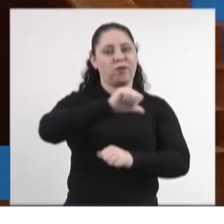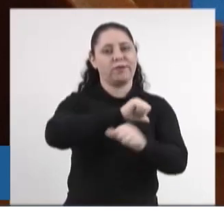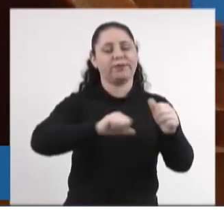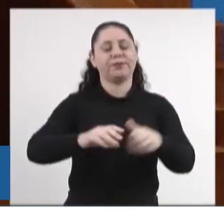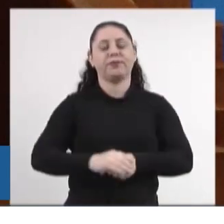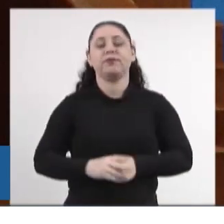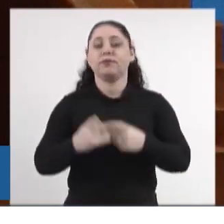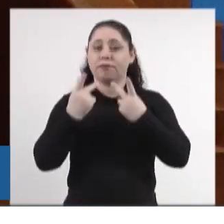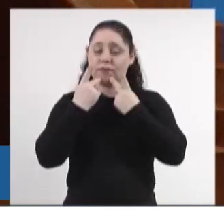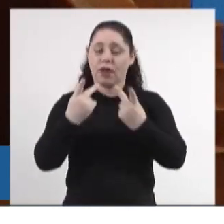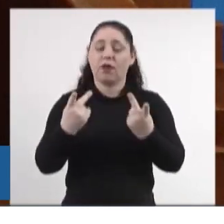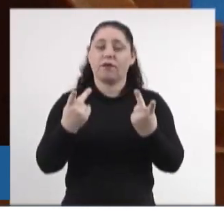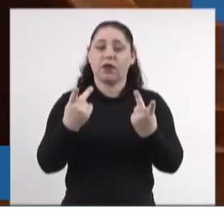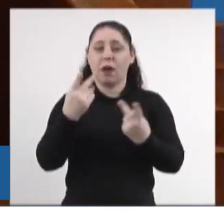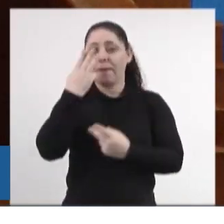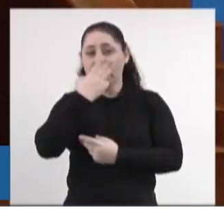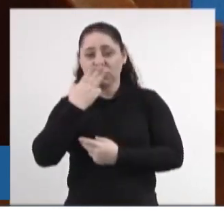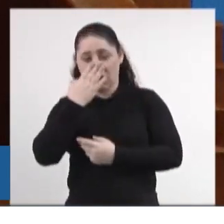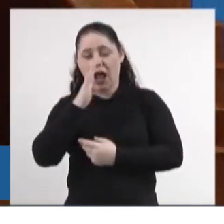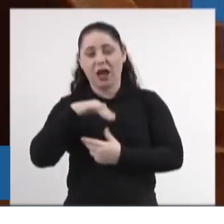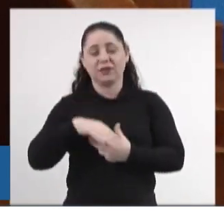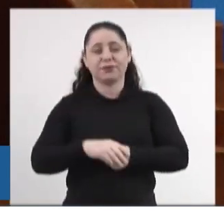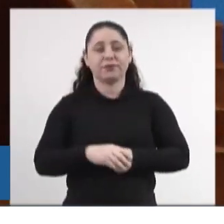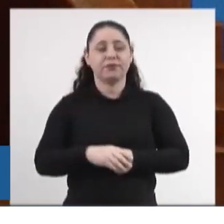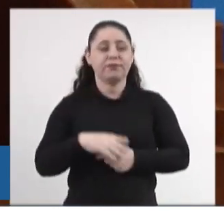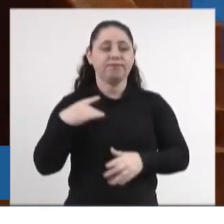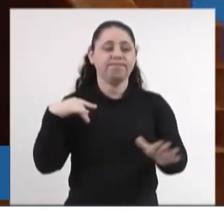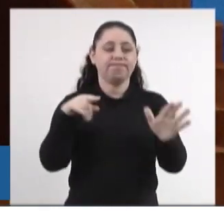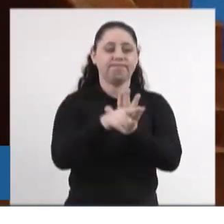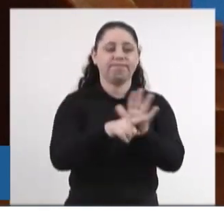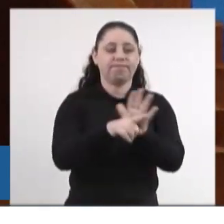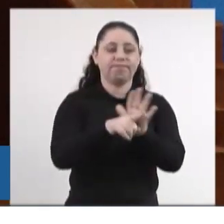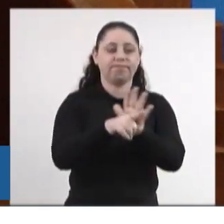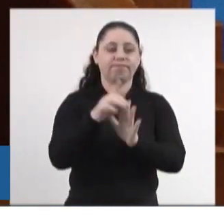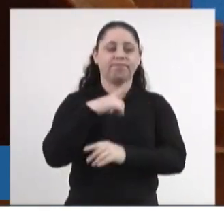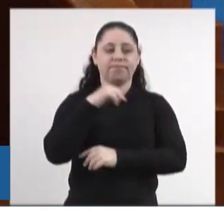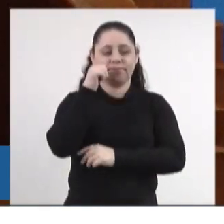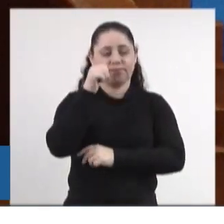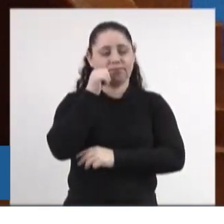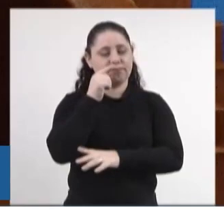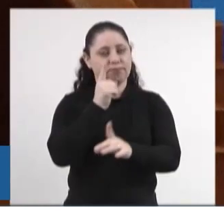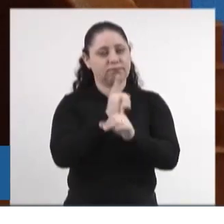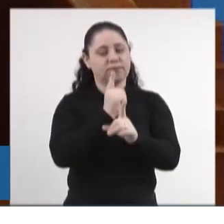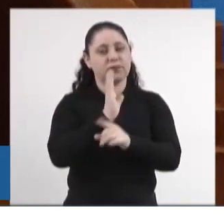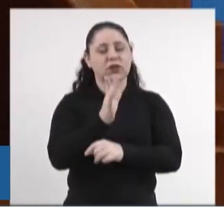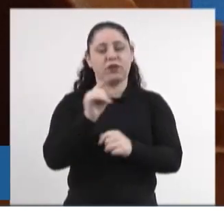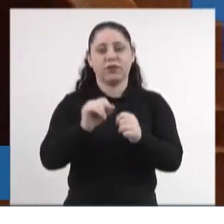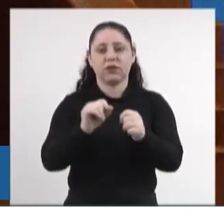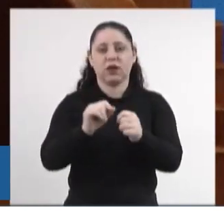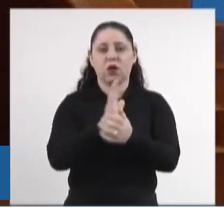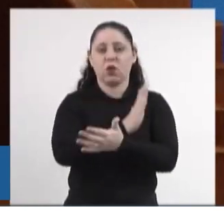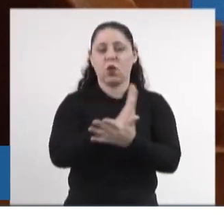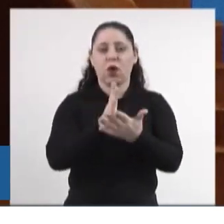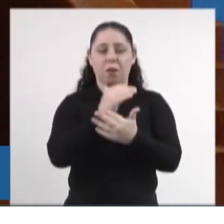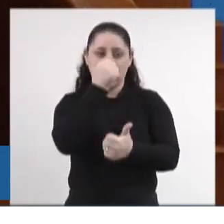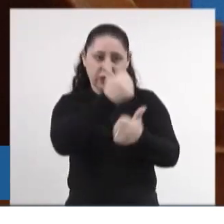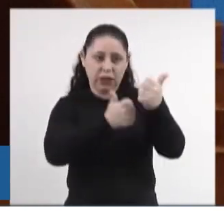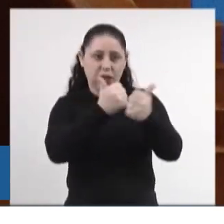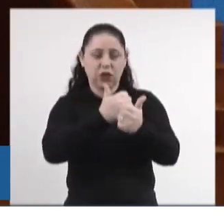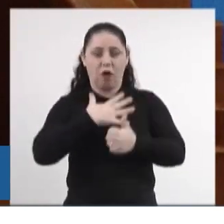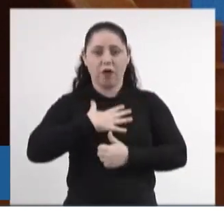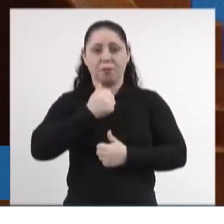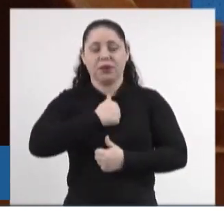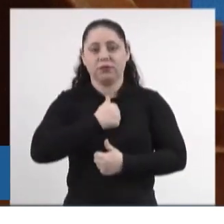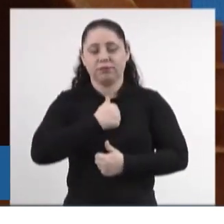falo de todo tipo de violência. Muitas vezes, na minha pesquisa, eu descobri que há mulheres que já cometeram tentativas de